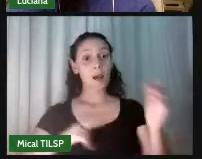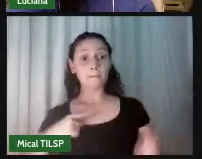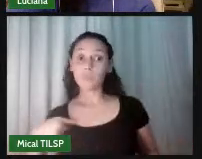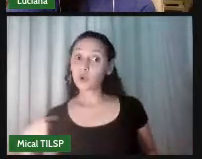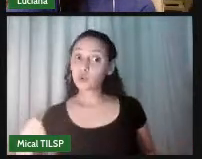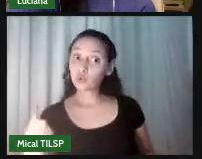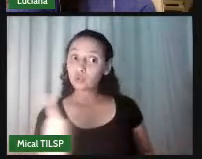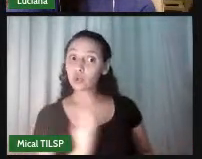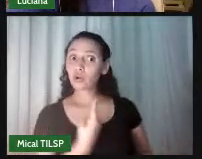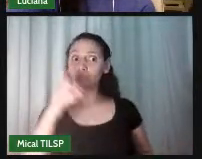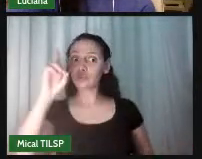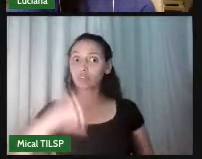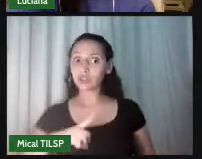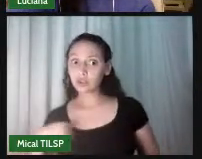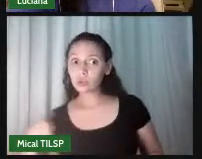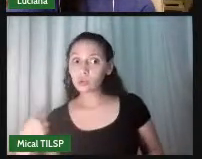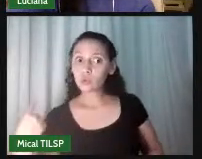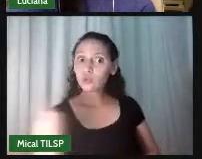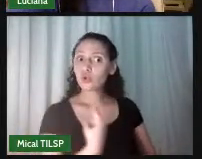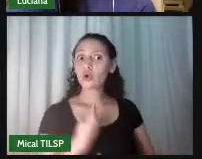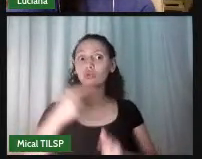é de direito, ok?